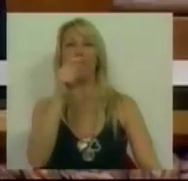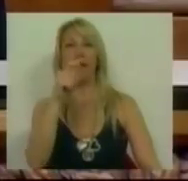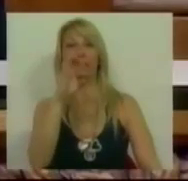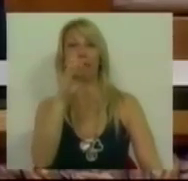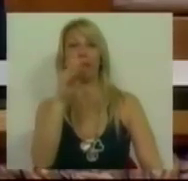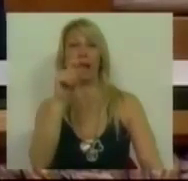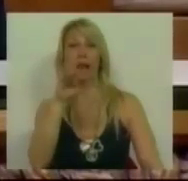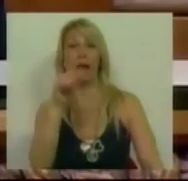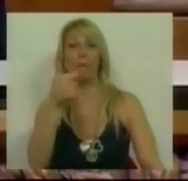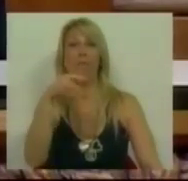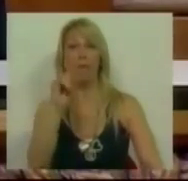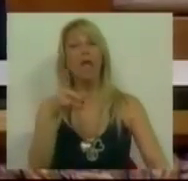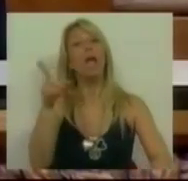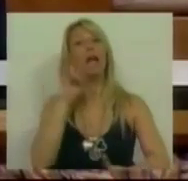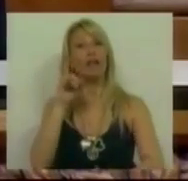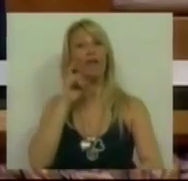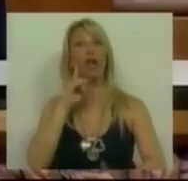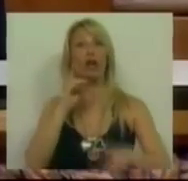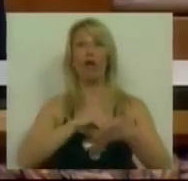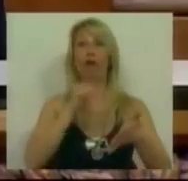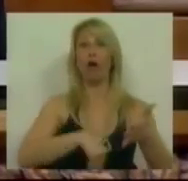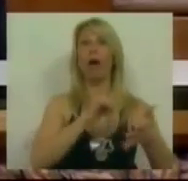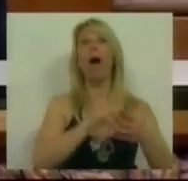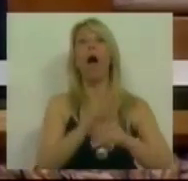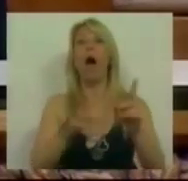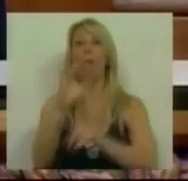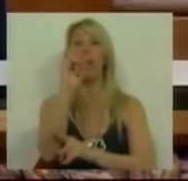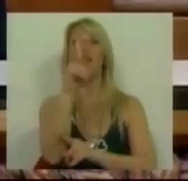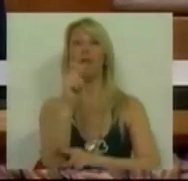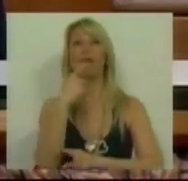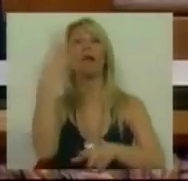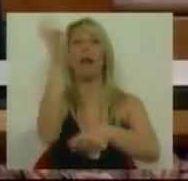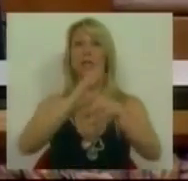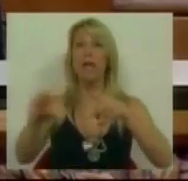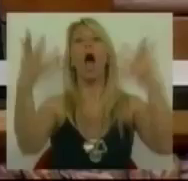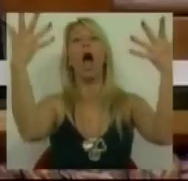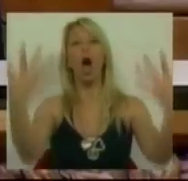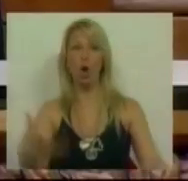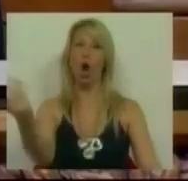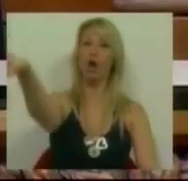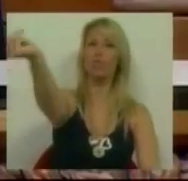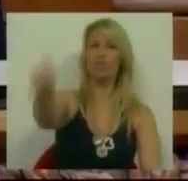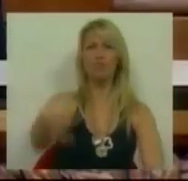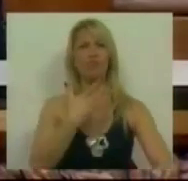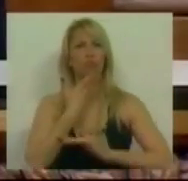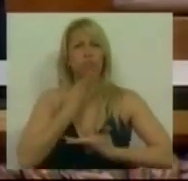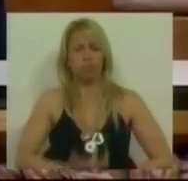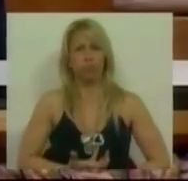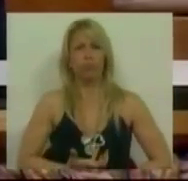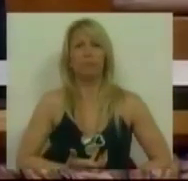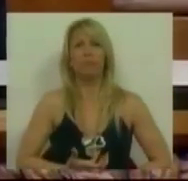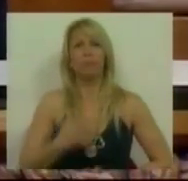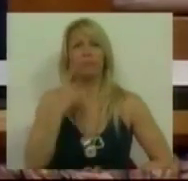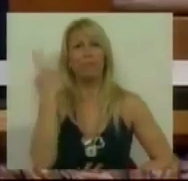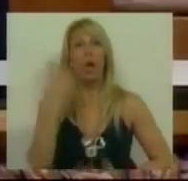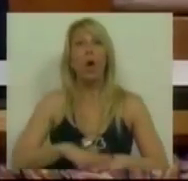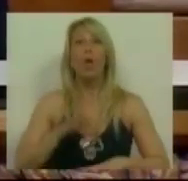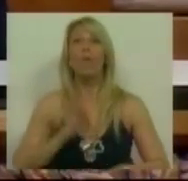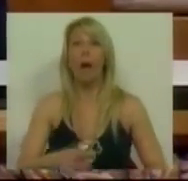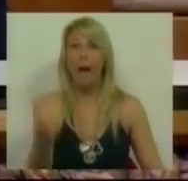no memorando a subida do IVA na eletricidade, vem agora mostrar-se desapontado com o facto